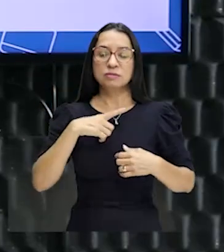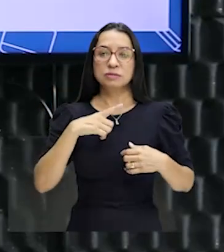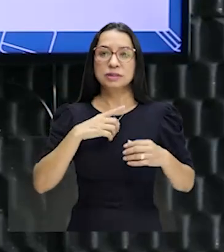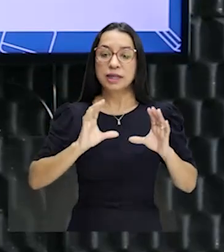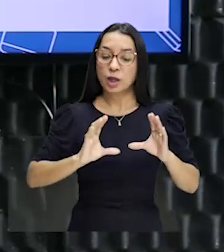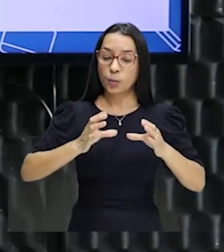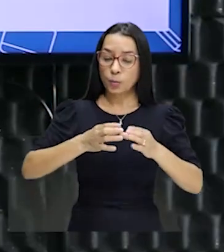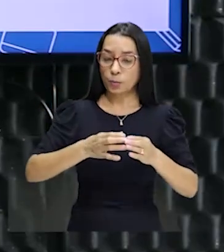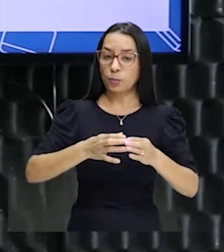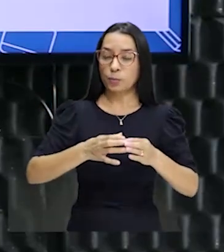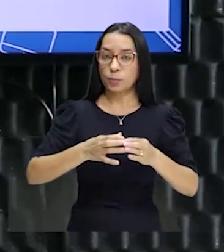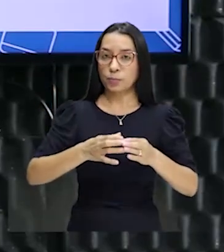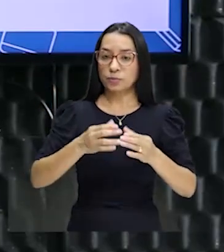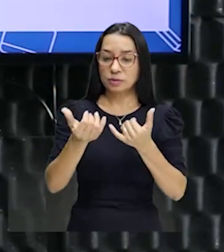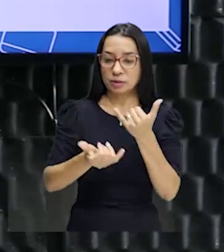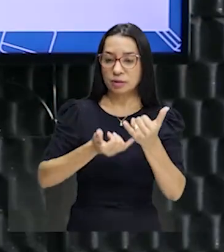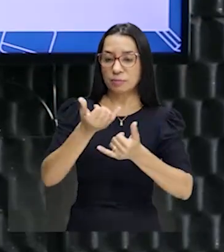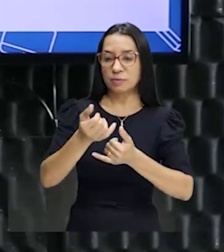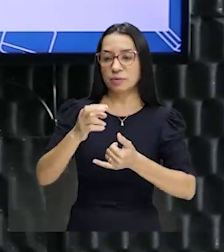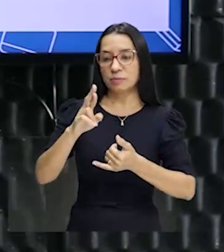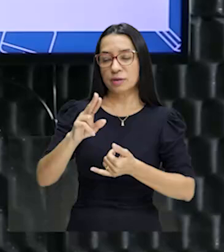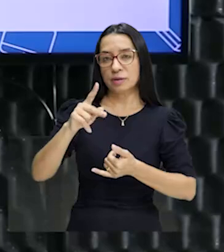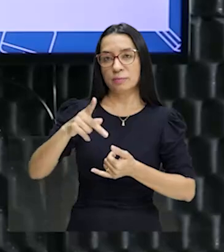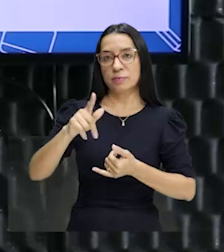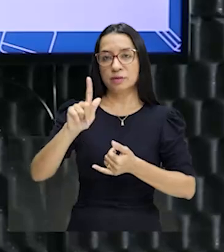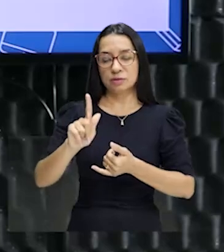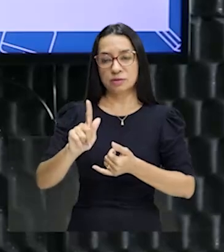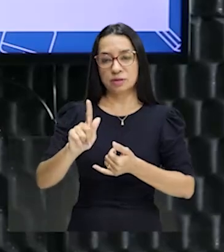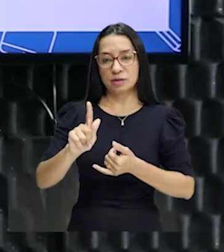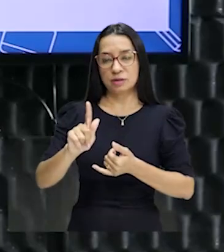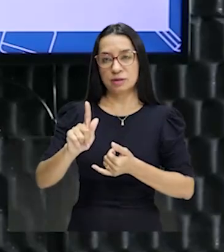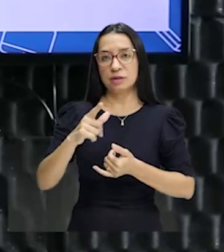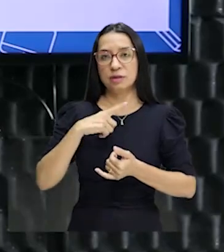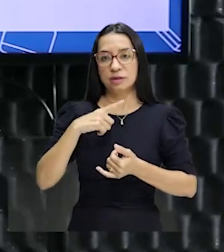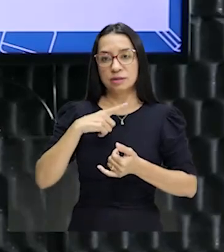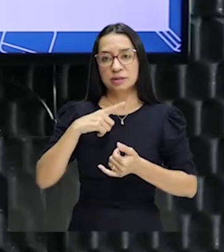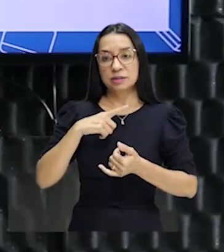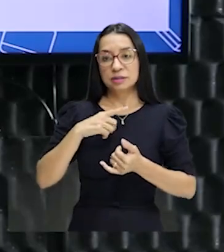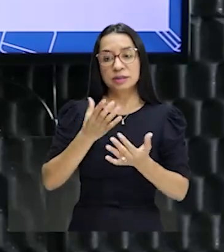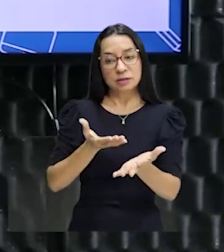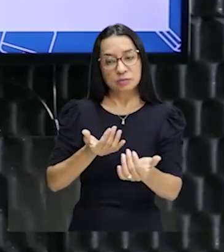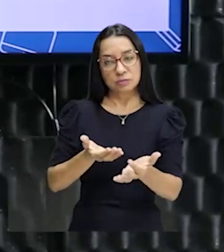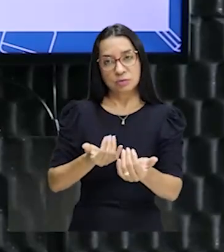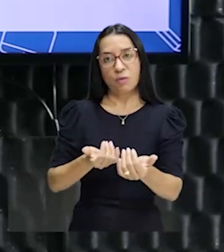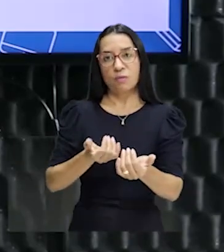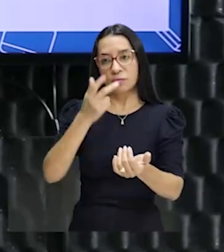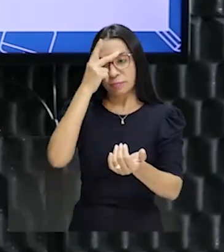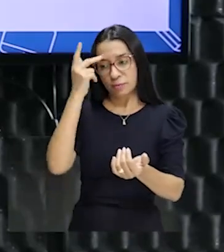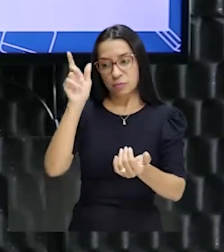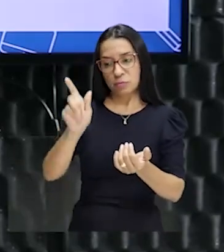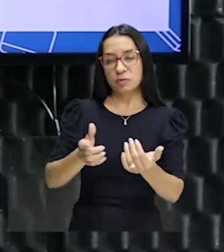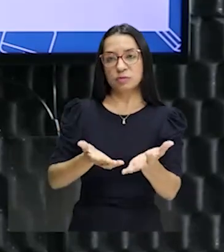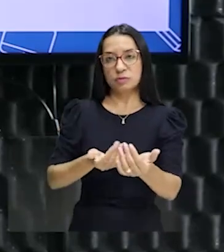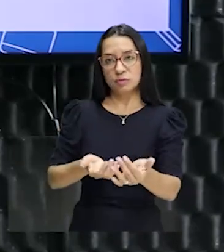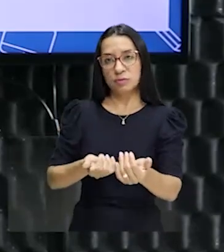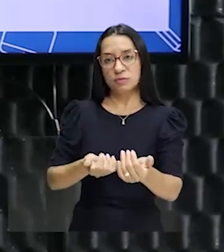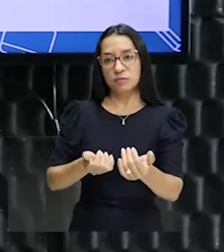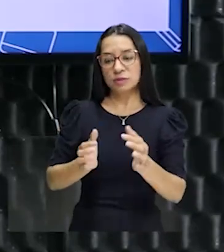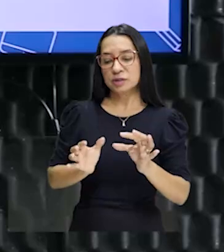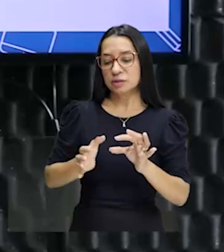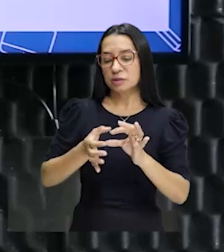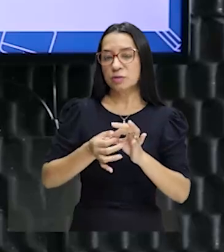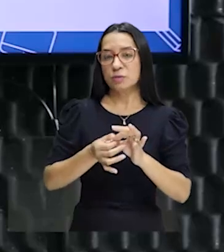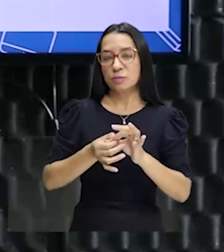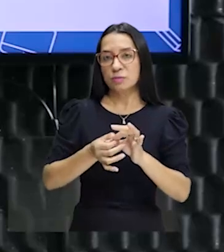existem jovens, grupos que se unem para ler determinados livros e depois eles marcam